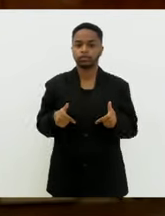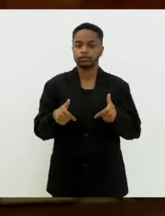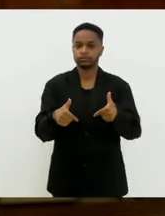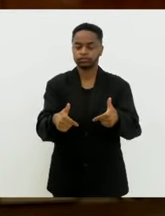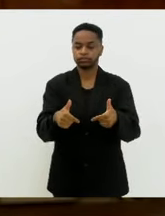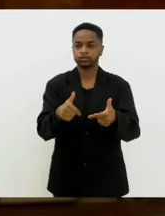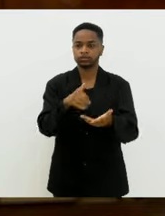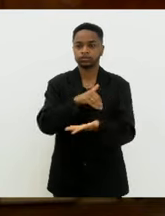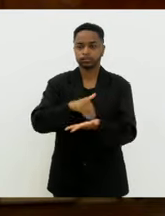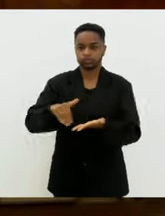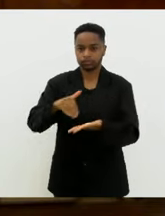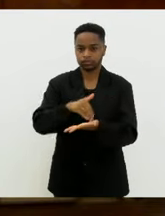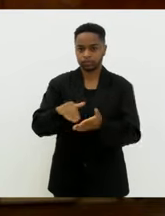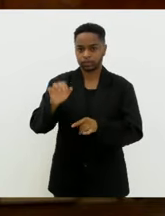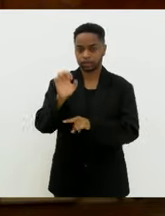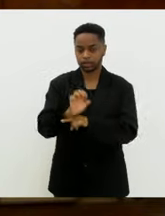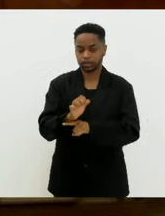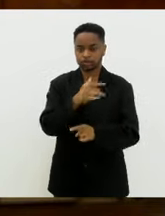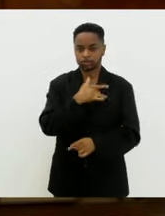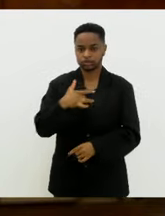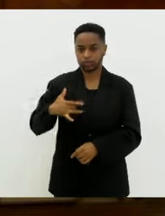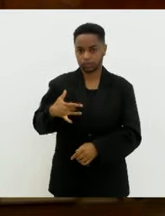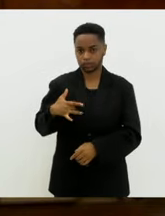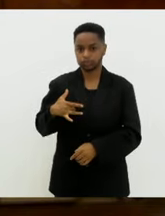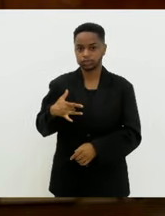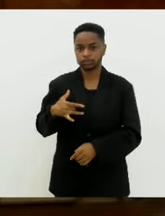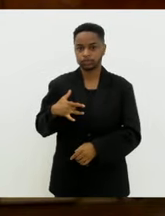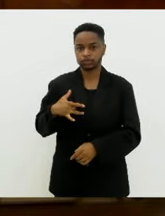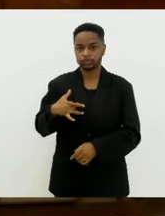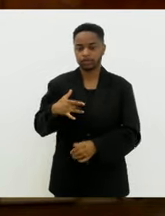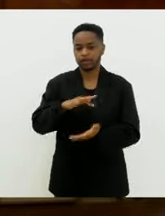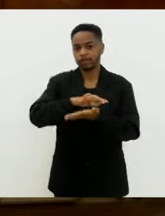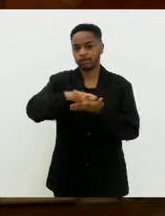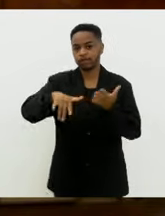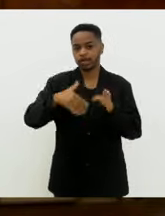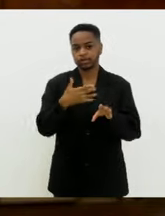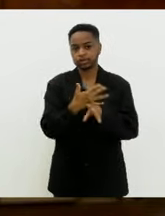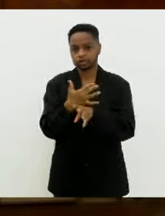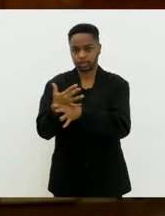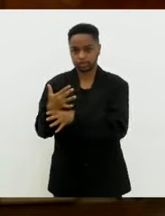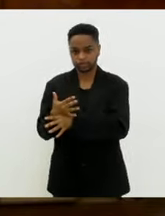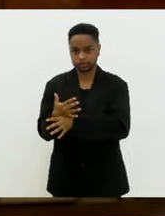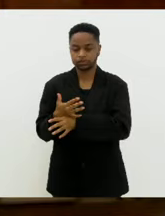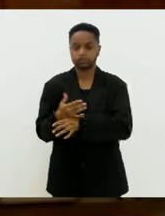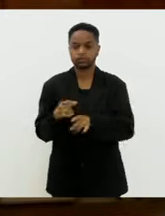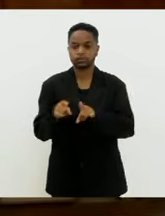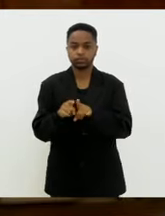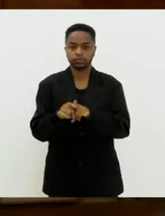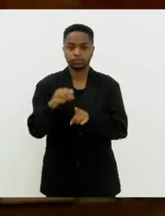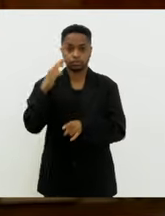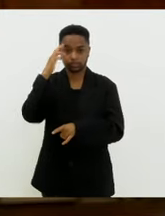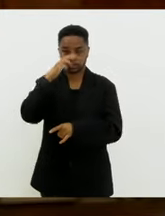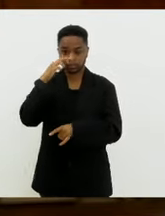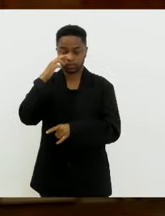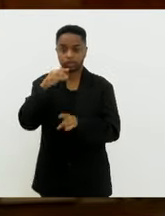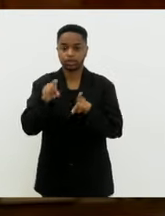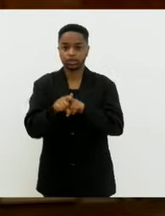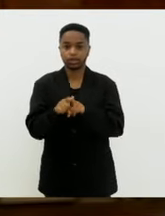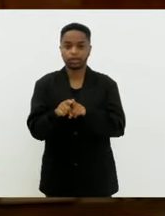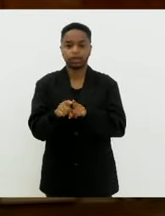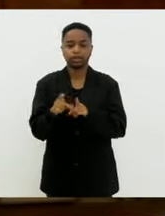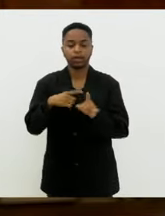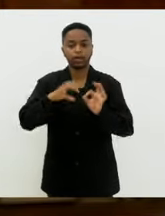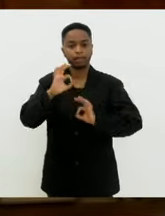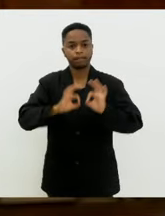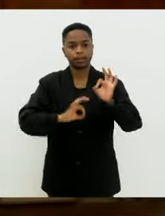da Secretaria de Estado de Saúde em diversos municípios, para o monitoramento, inclusive, o plano de contingência. A gente